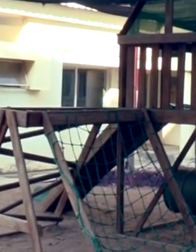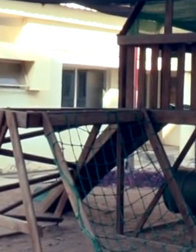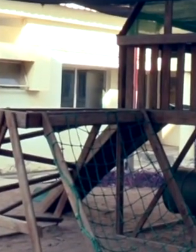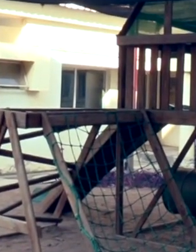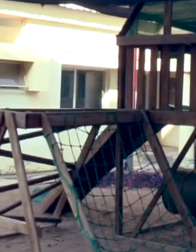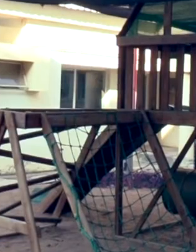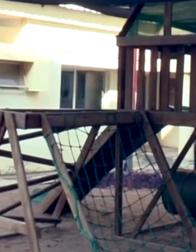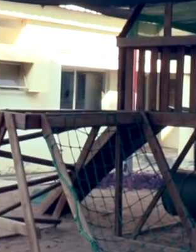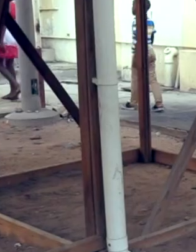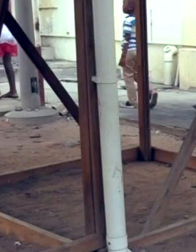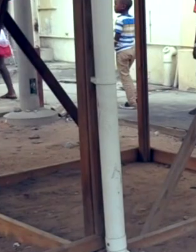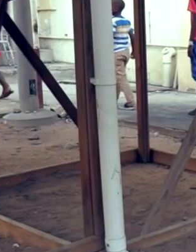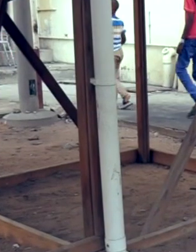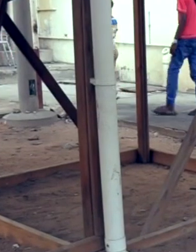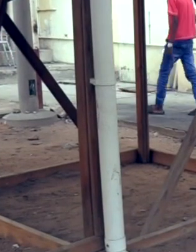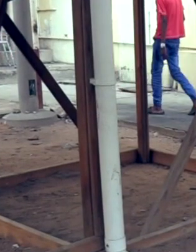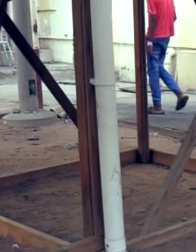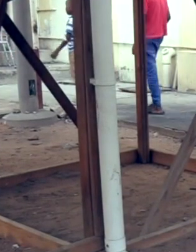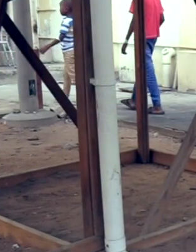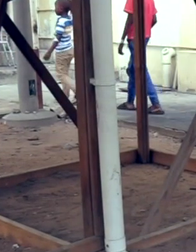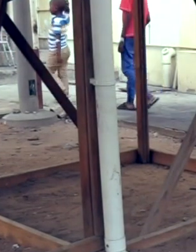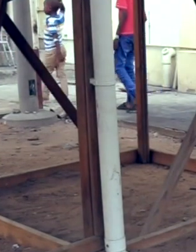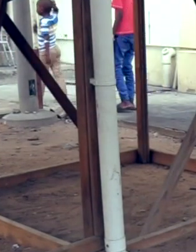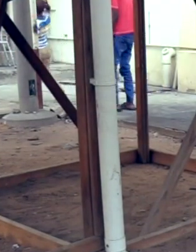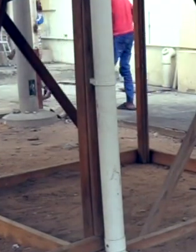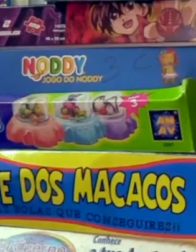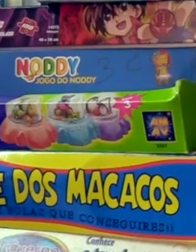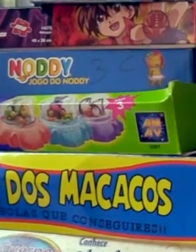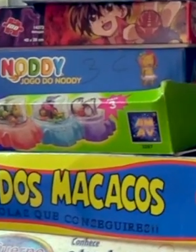E aí E aí